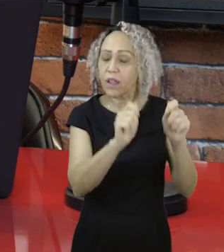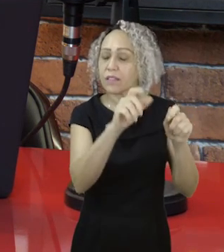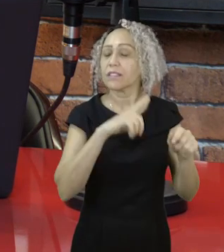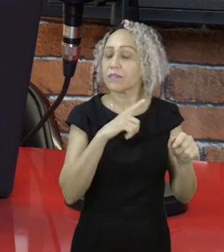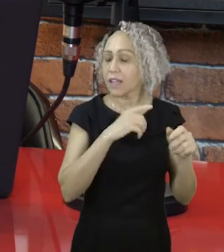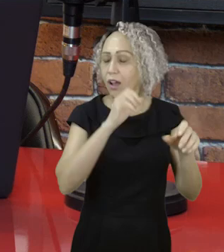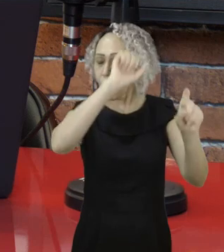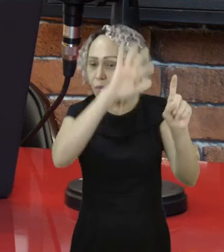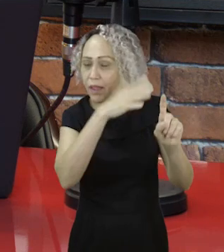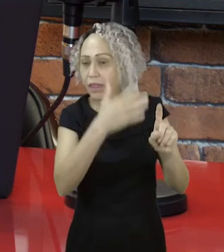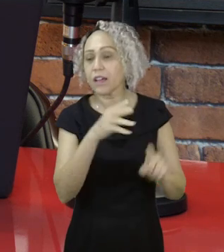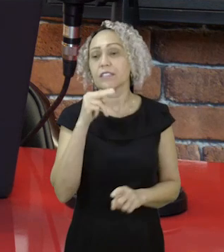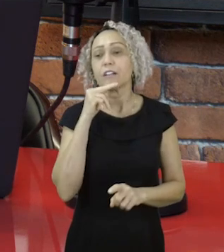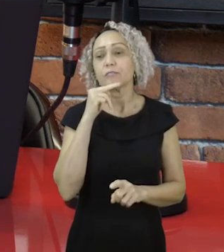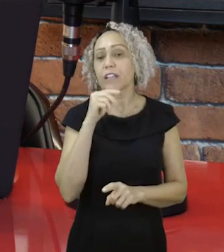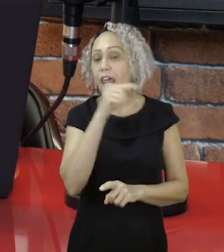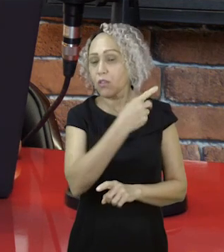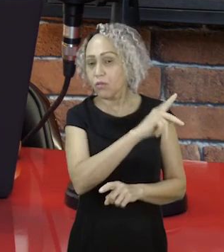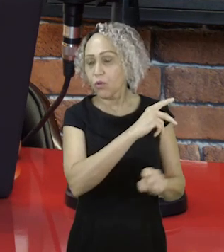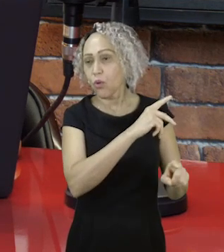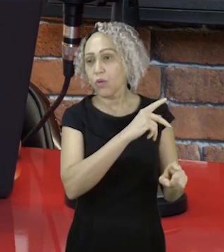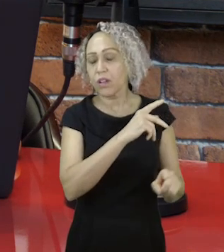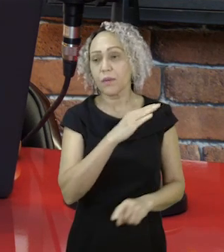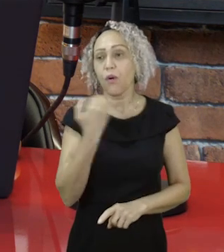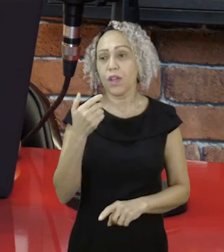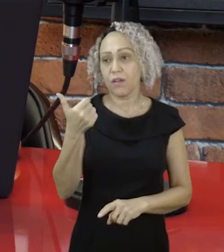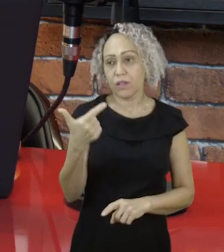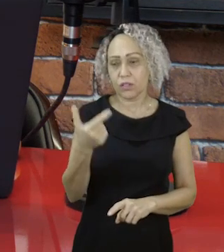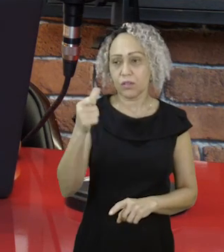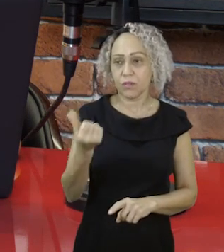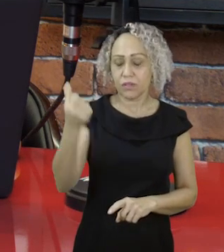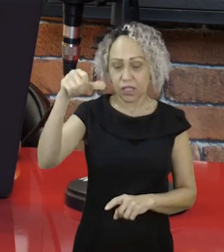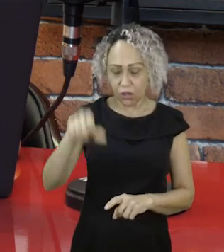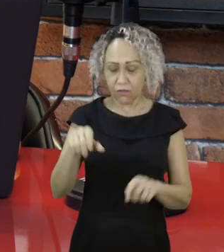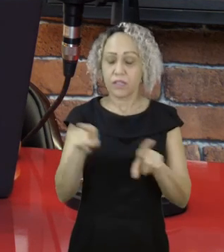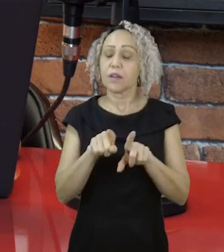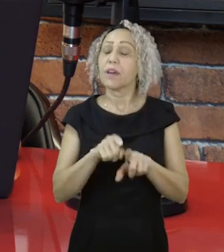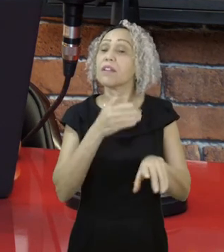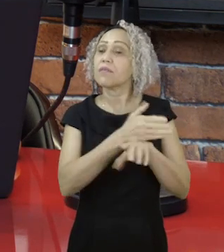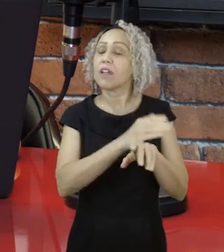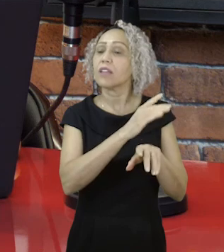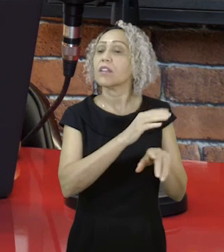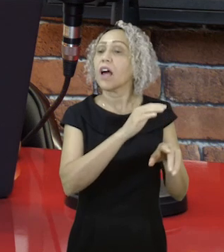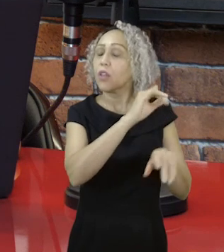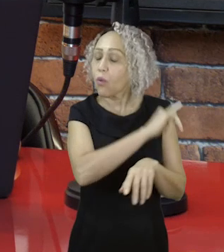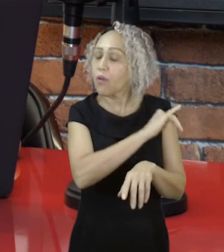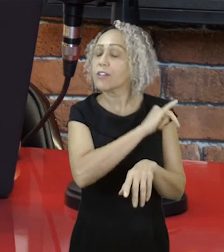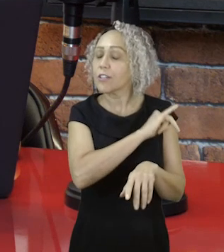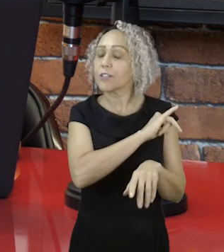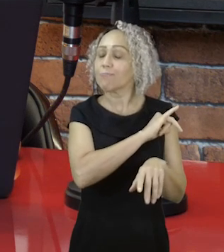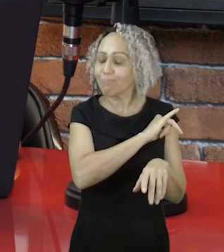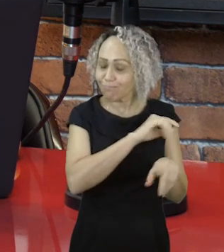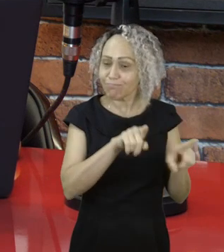presidente falecido em 2019. Lula também participou da cerimônia de lançamento das obras da sede do IF do Rio de Janeiro e do anúncio